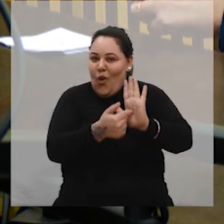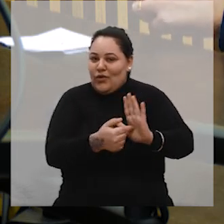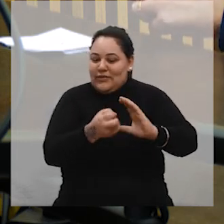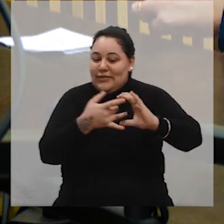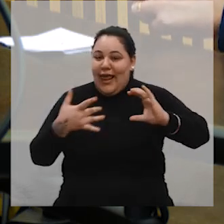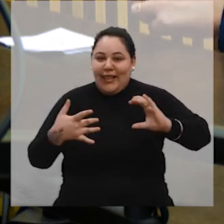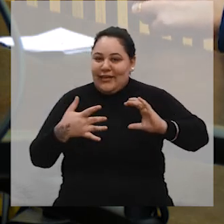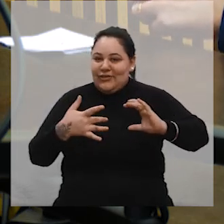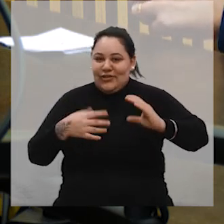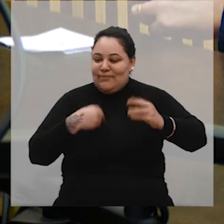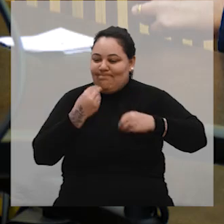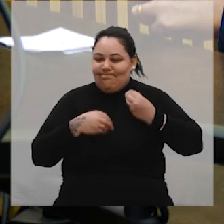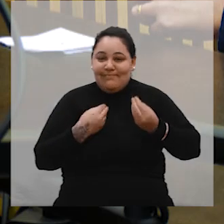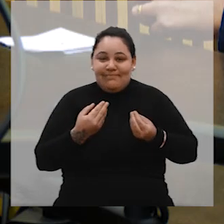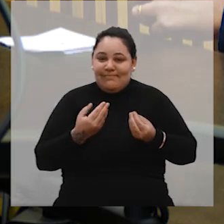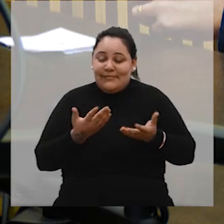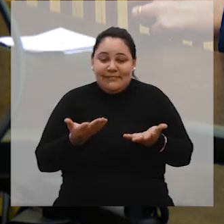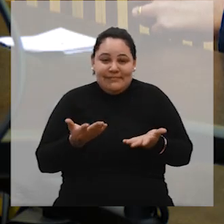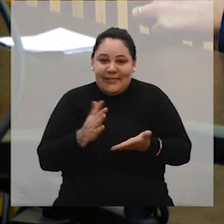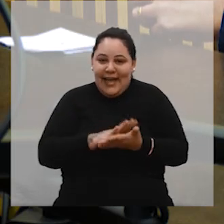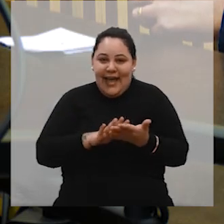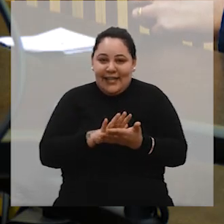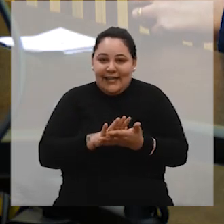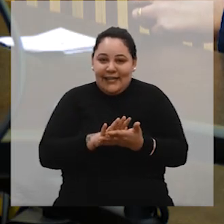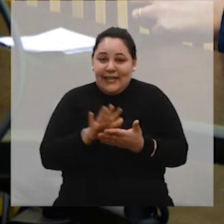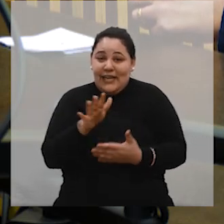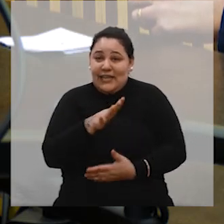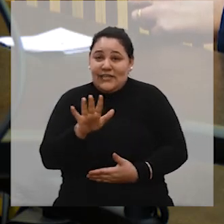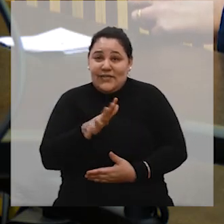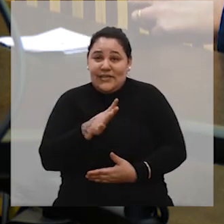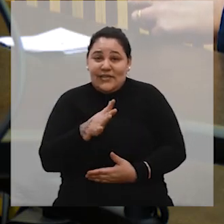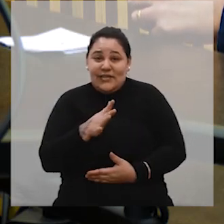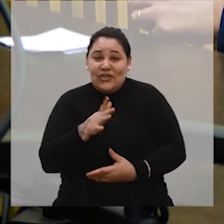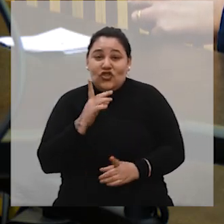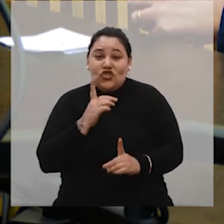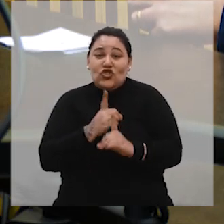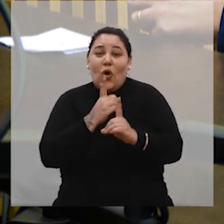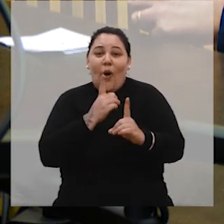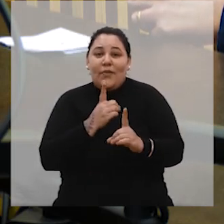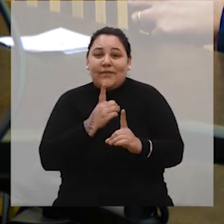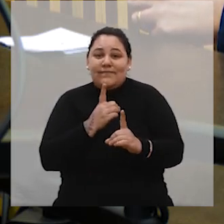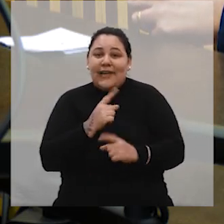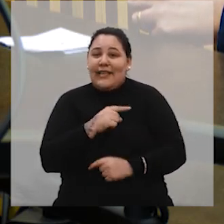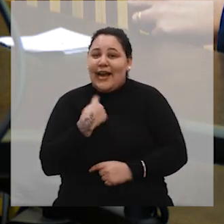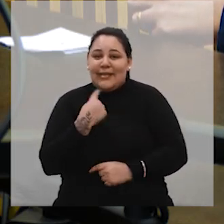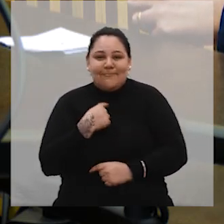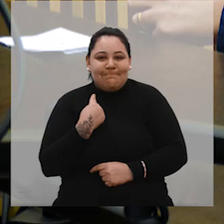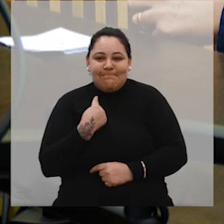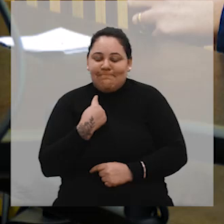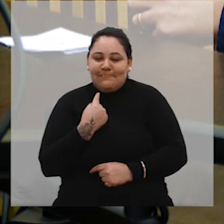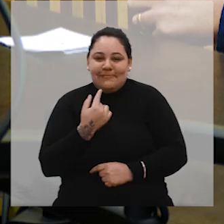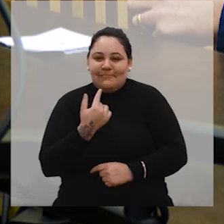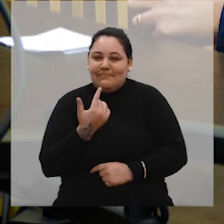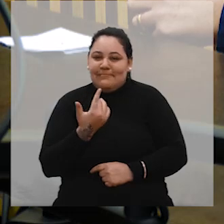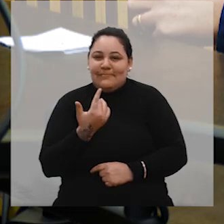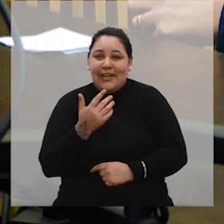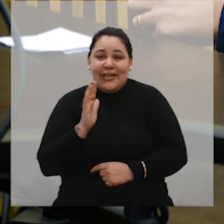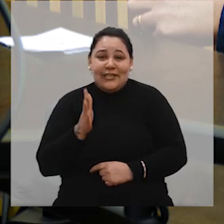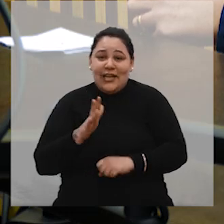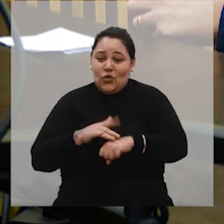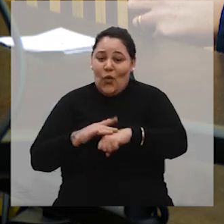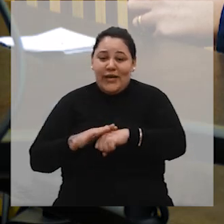demonstram, não dão sintomas, e aí muitas vezes a gente acaba fazendo um diagnóstico tardio. Pegamos um paciente já numa evolução, numa